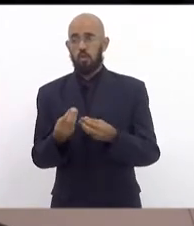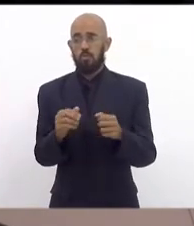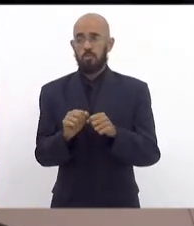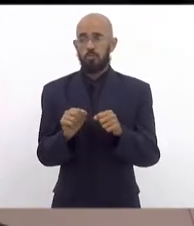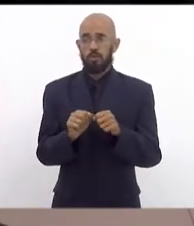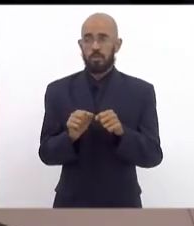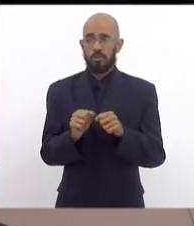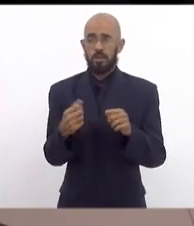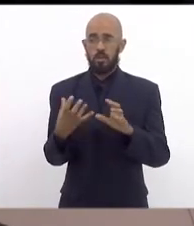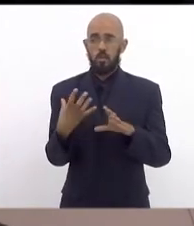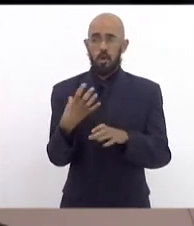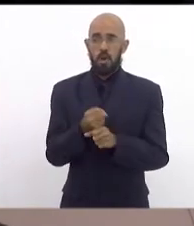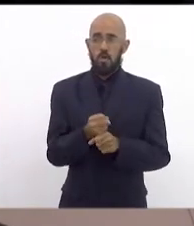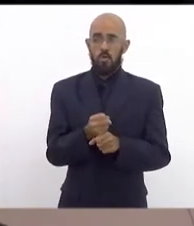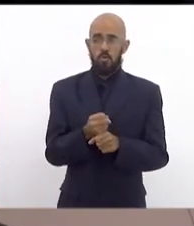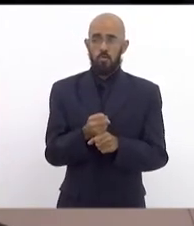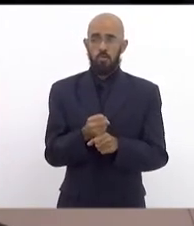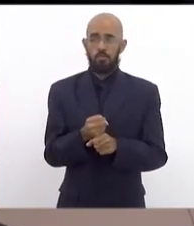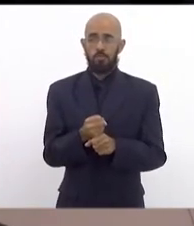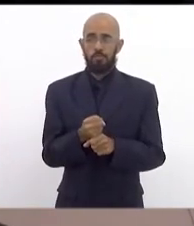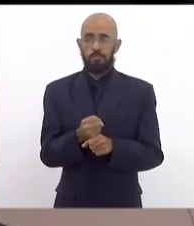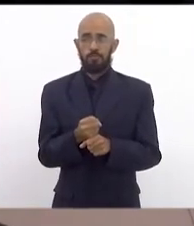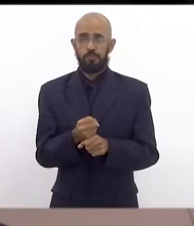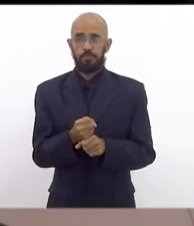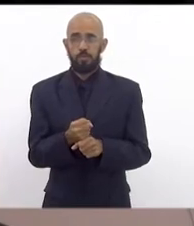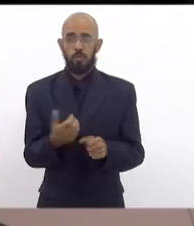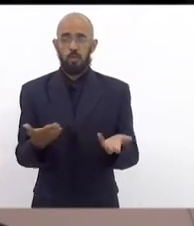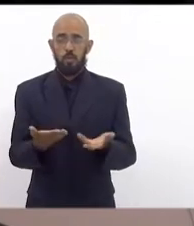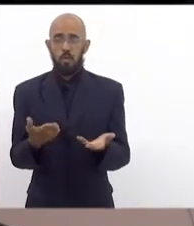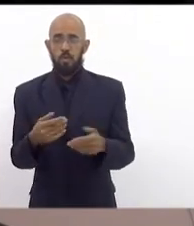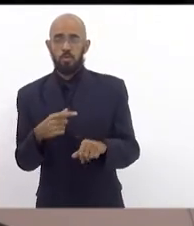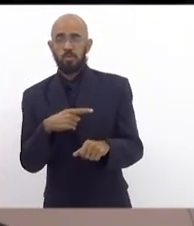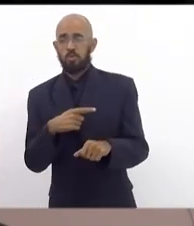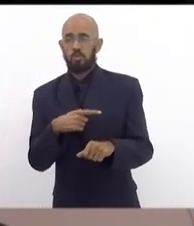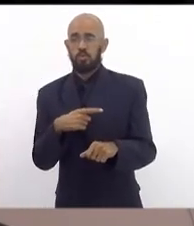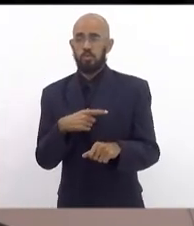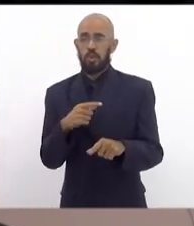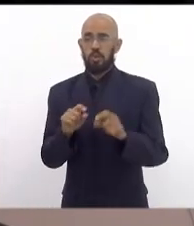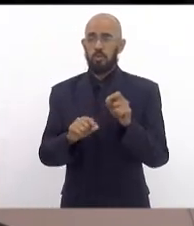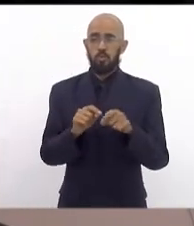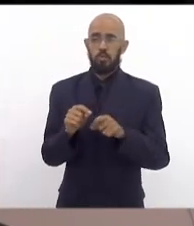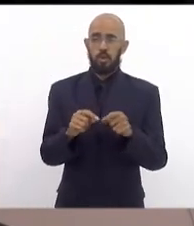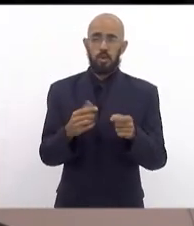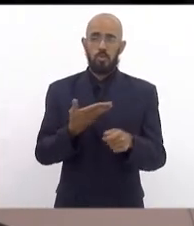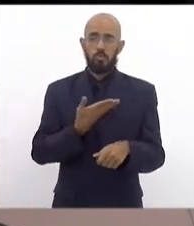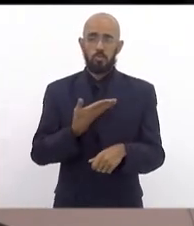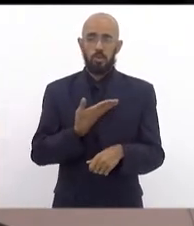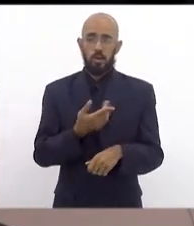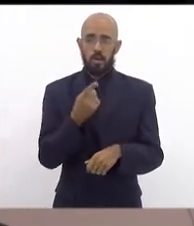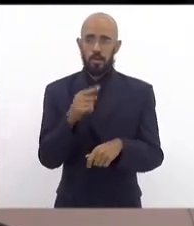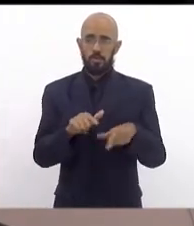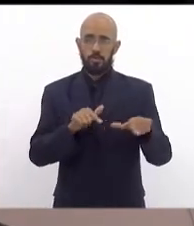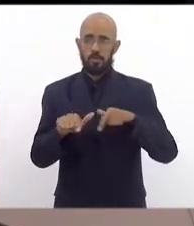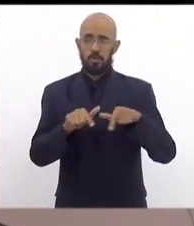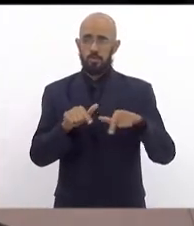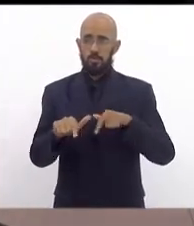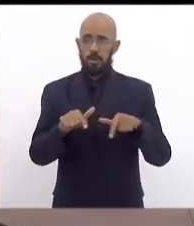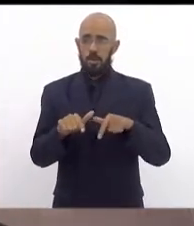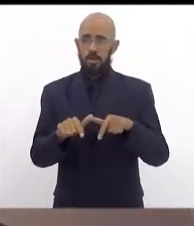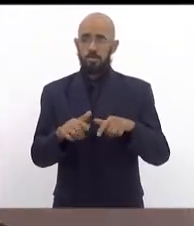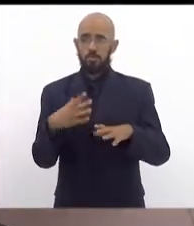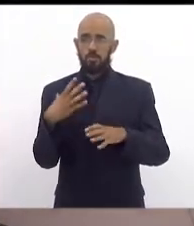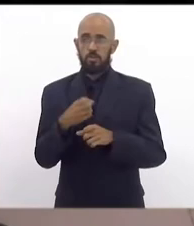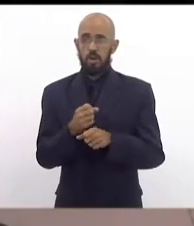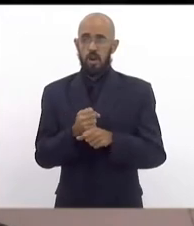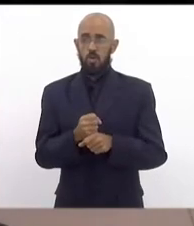fazer o cálculo Eu pago a gente trouxe hoje aqui algum eu trouxe aqui uns colegas de trabalho tem o Yuri que trabalha na parte de cálculo